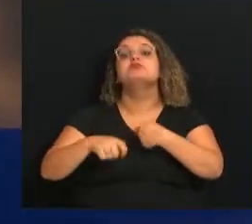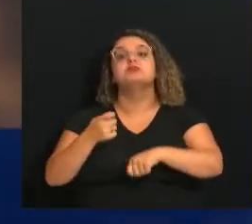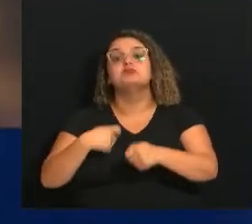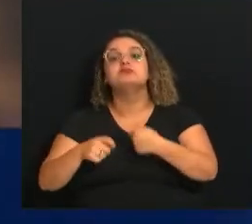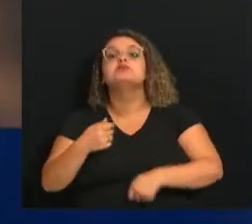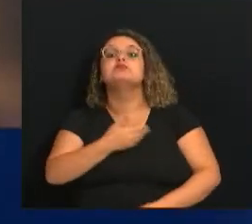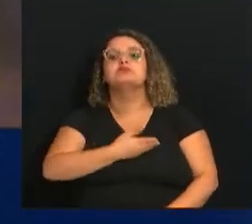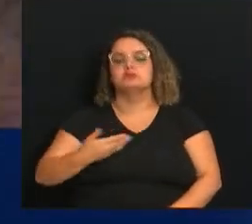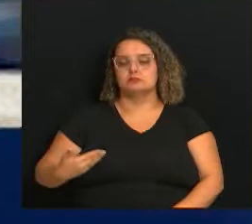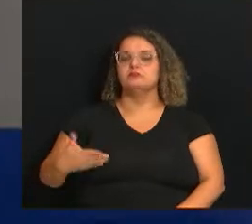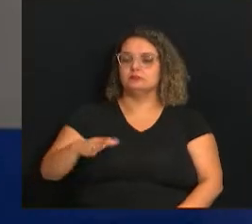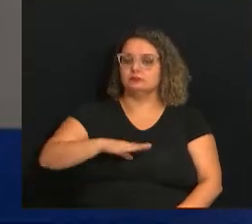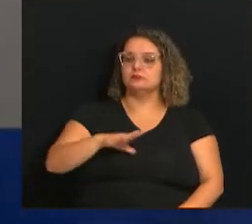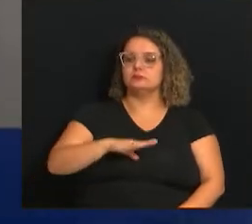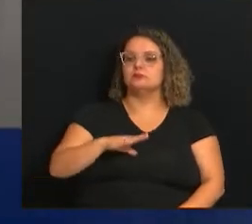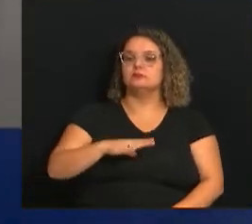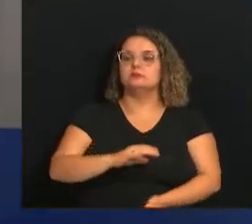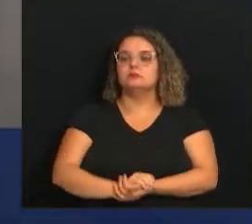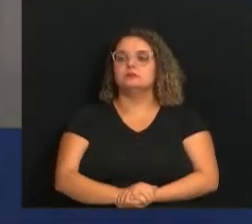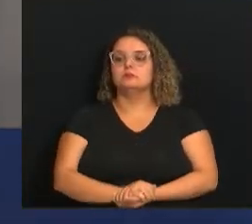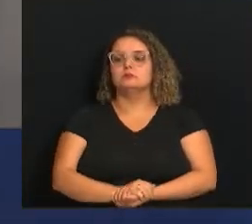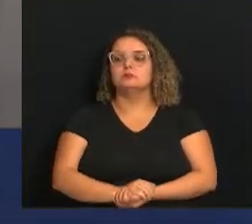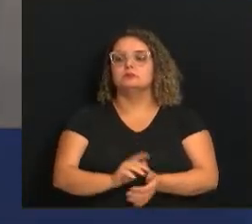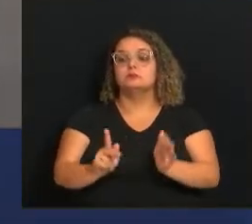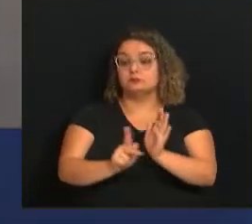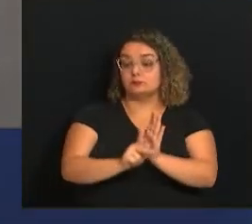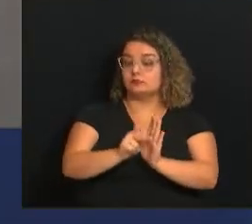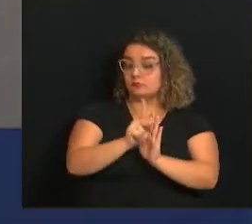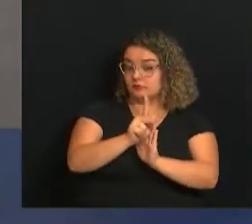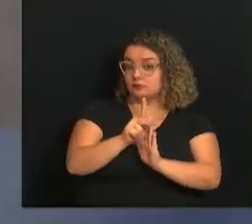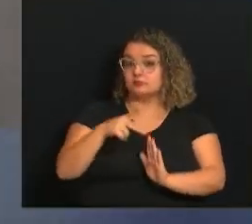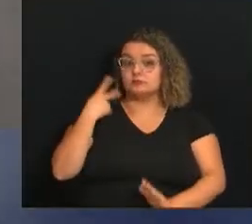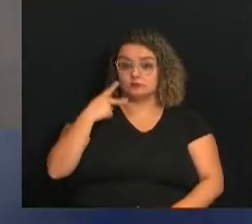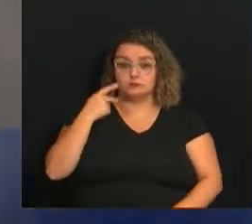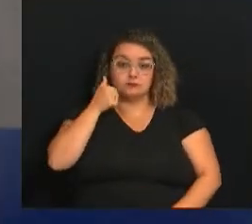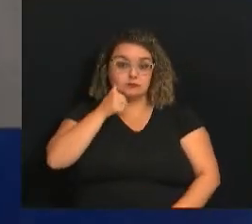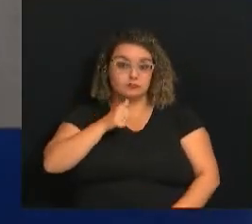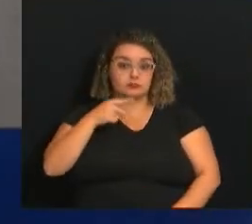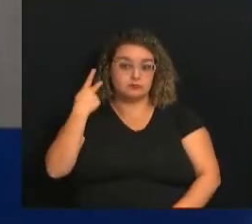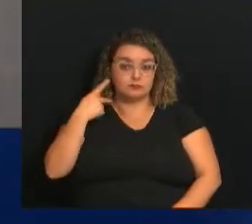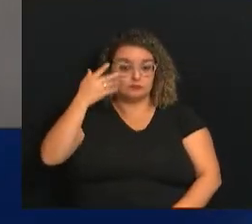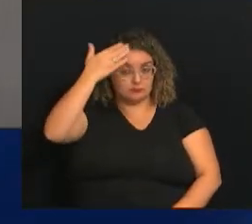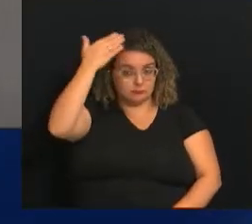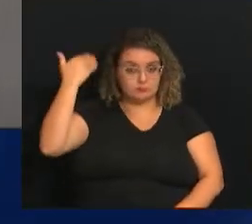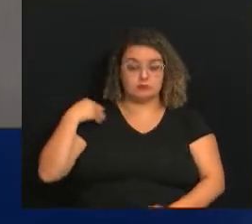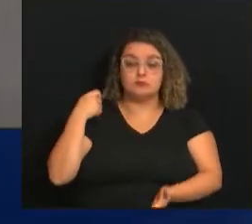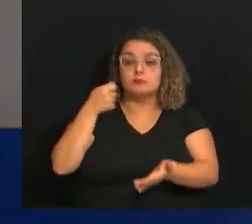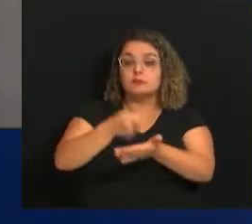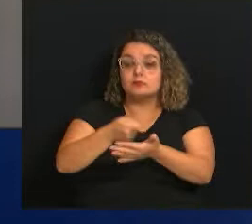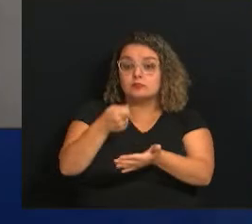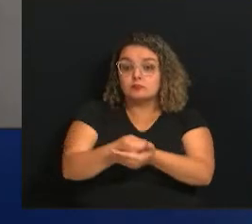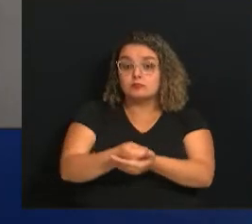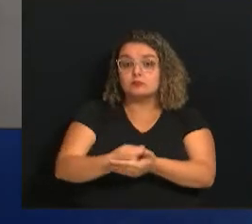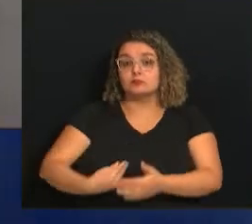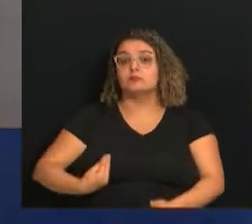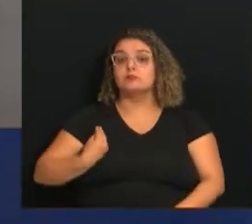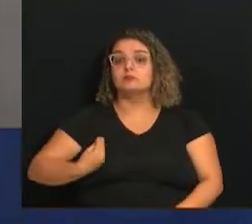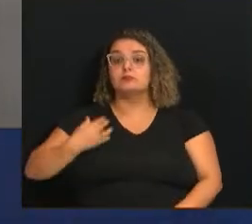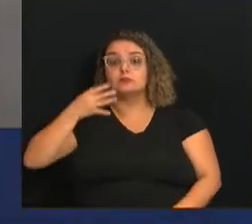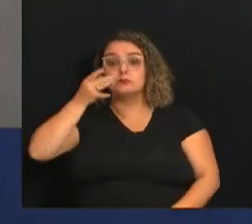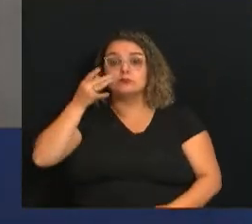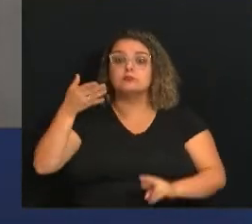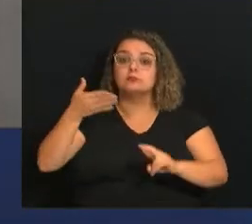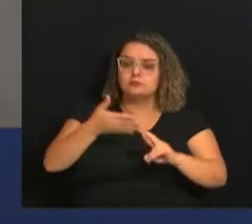pública municipal. Projeto da vereadora Débora Palermo que torna obrigatória a presença de representantes